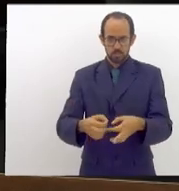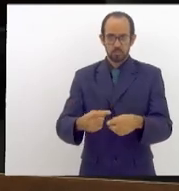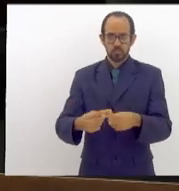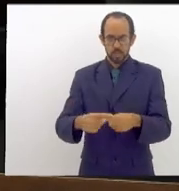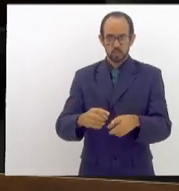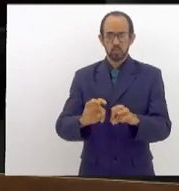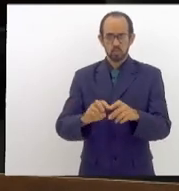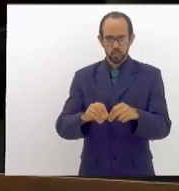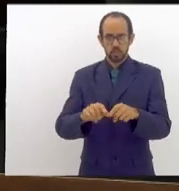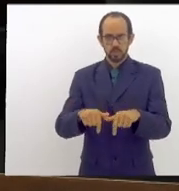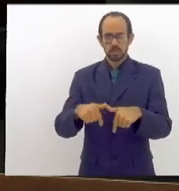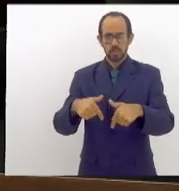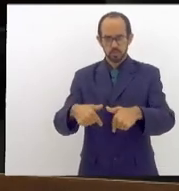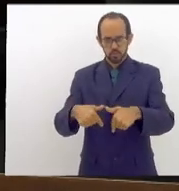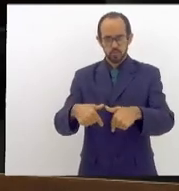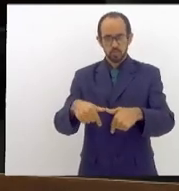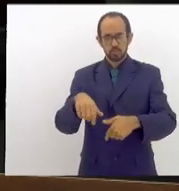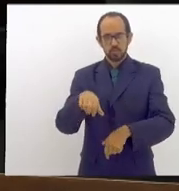Supremo